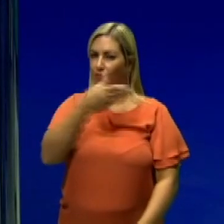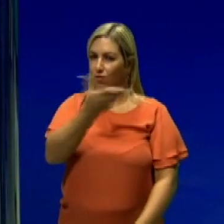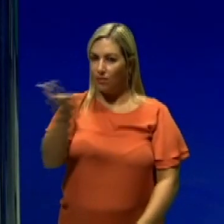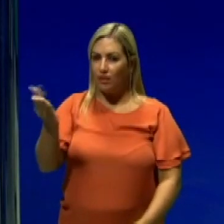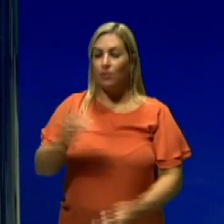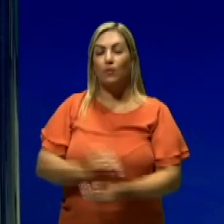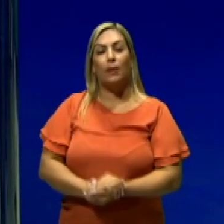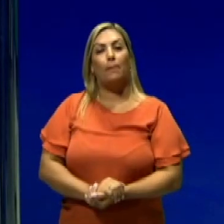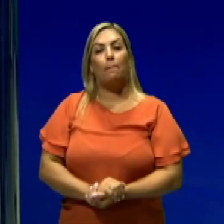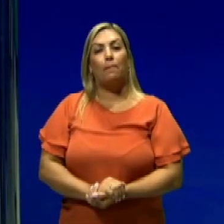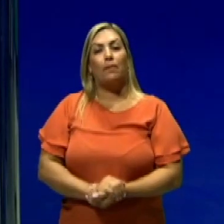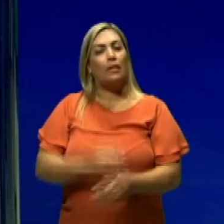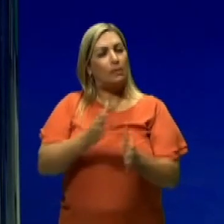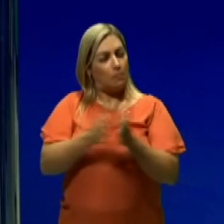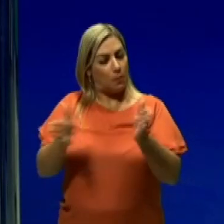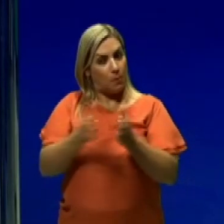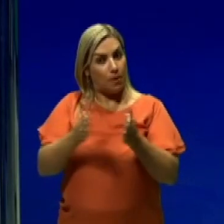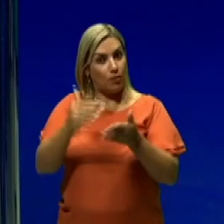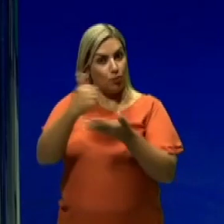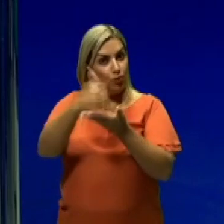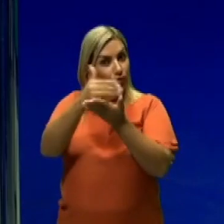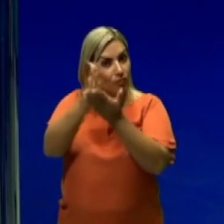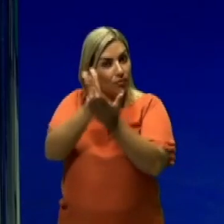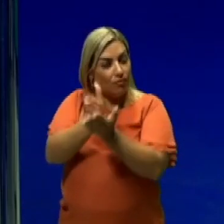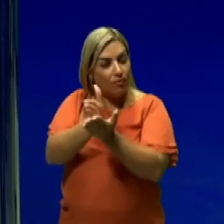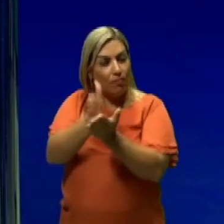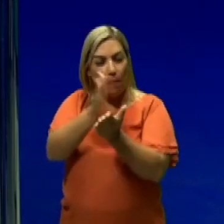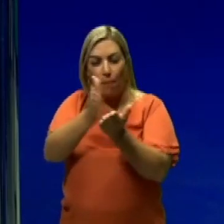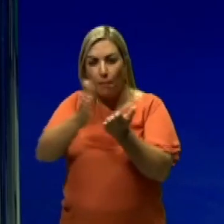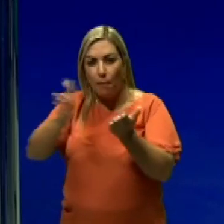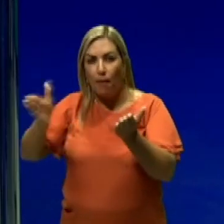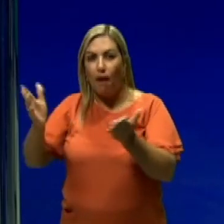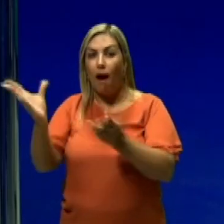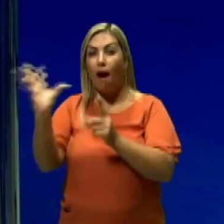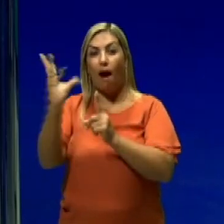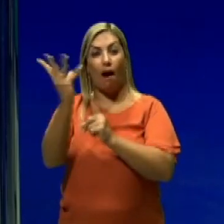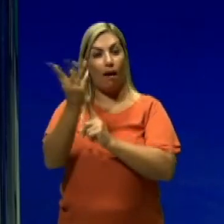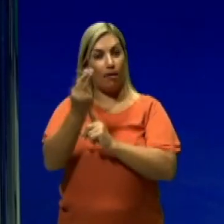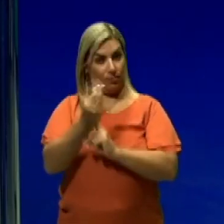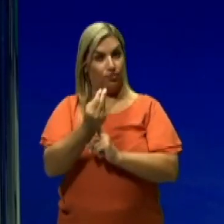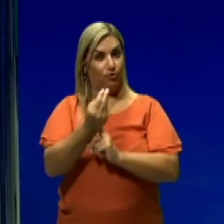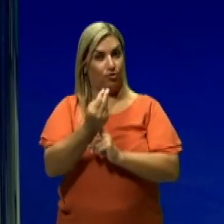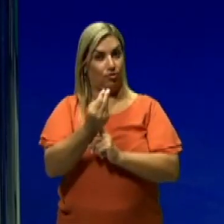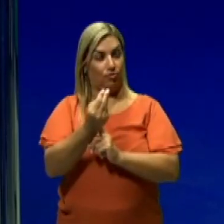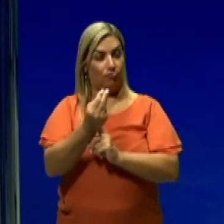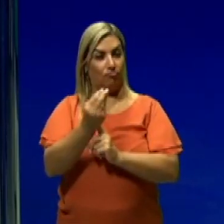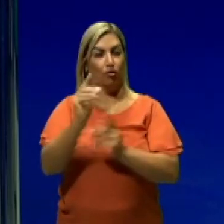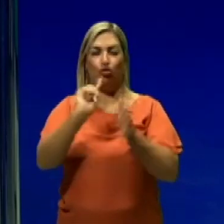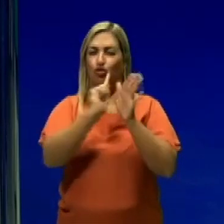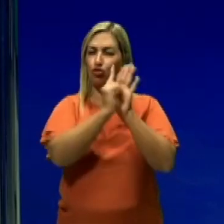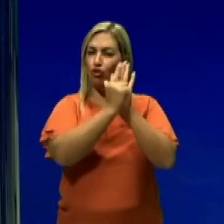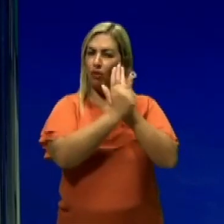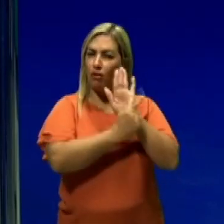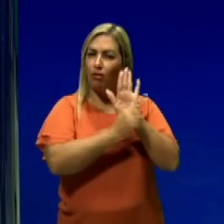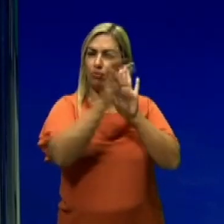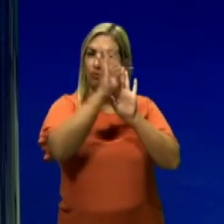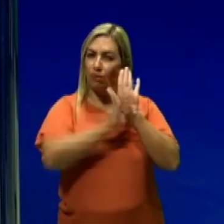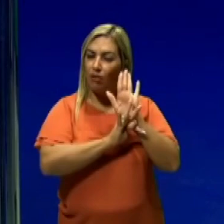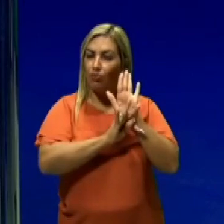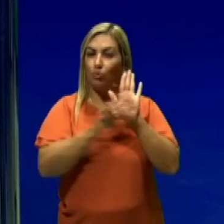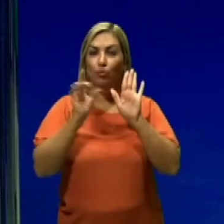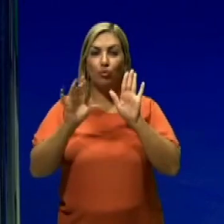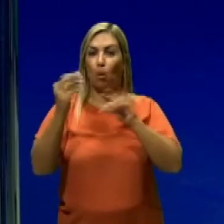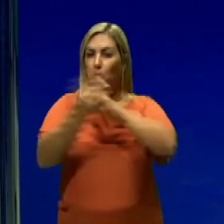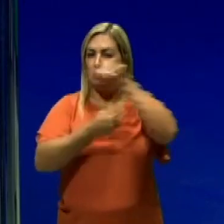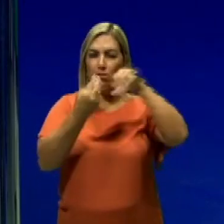lembrar para você é que nessa época dividisse as artes ou seja os gêneros textuais não vão